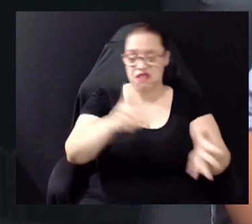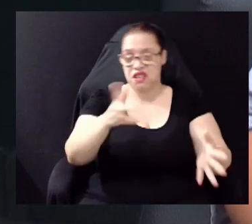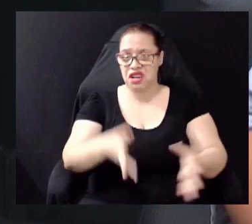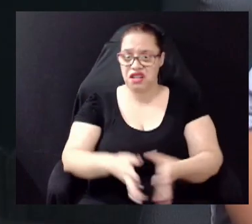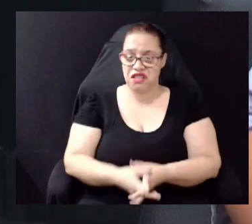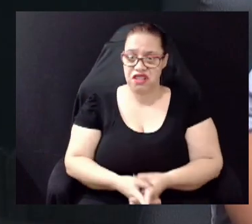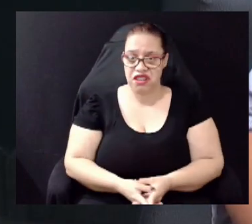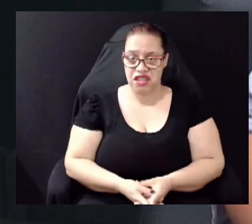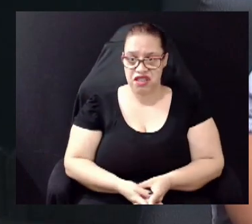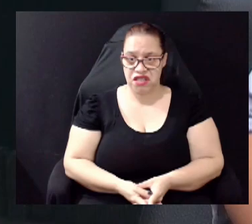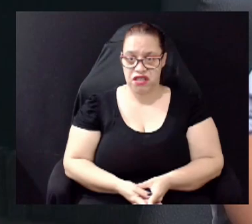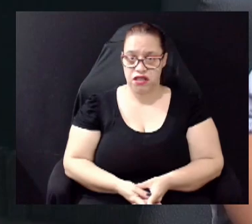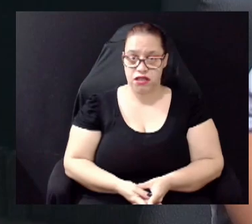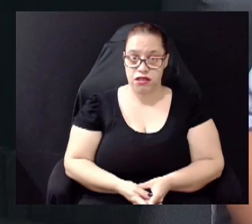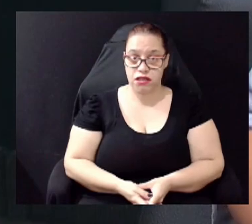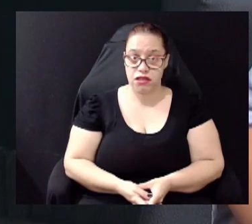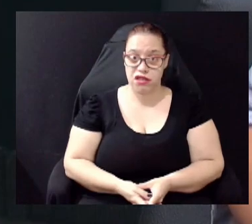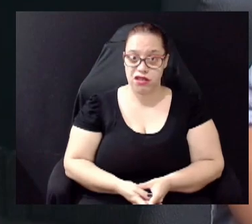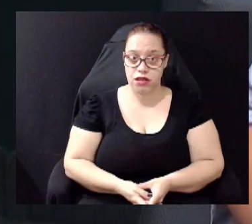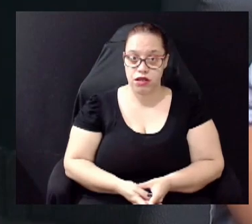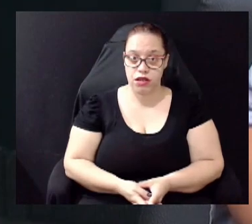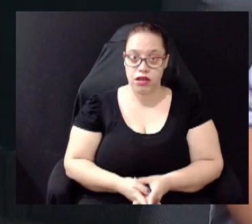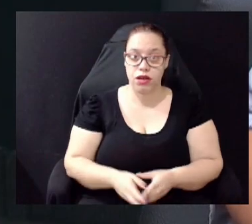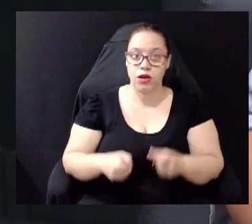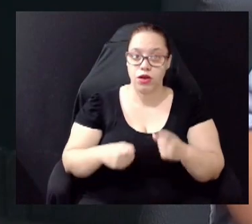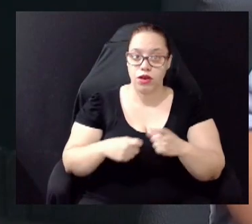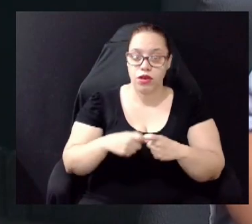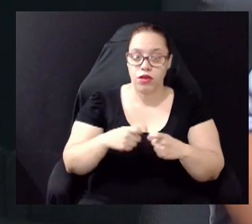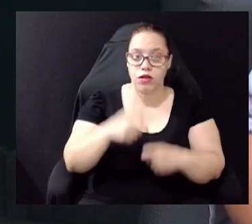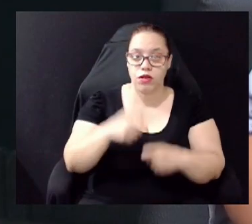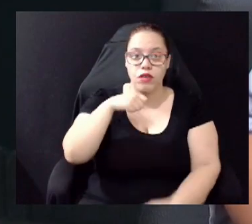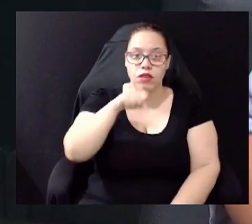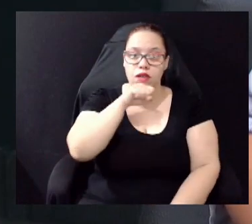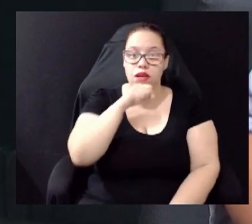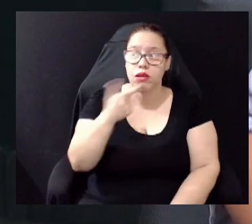Tiveram casos também de abuso na minha família que minha mãe não tinha para onde ir.